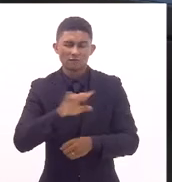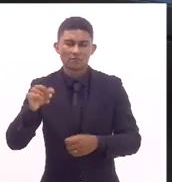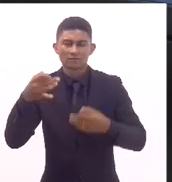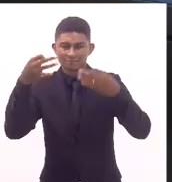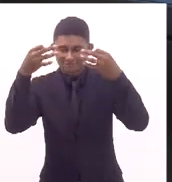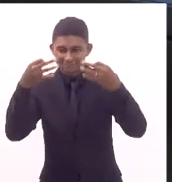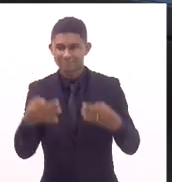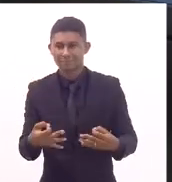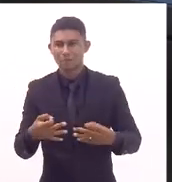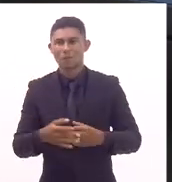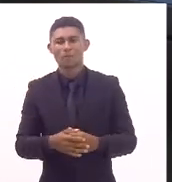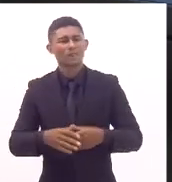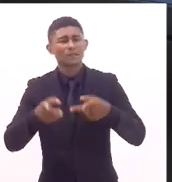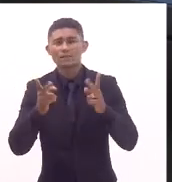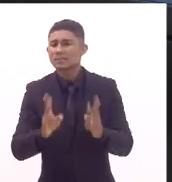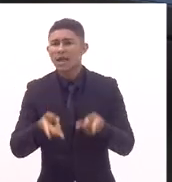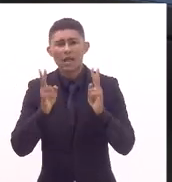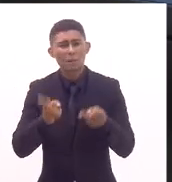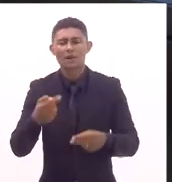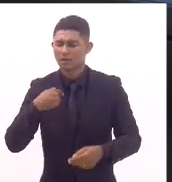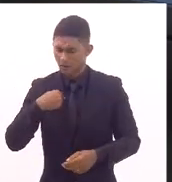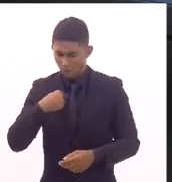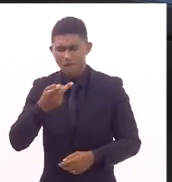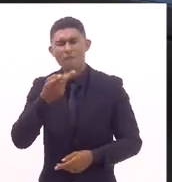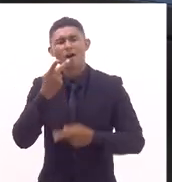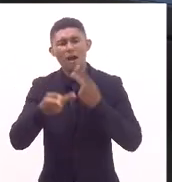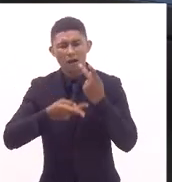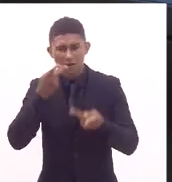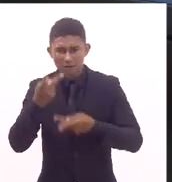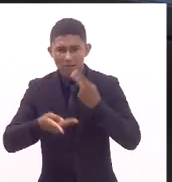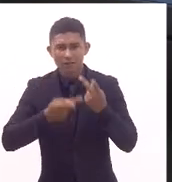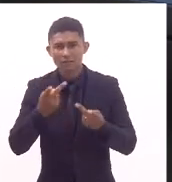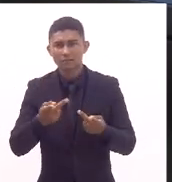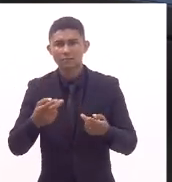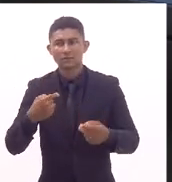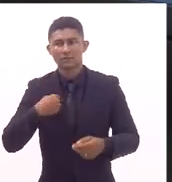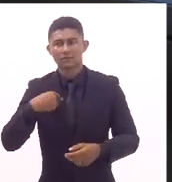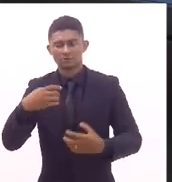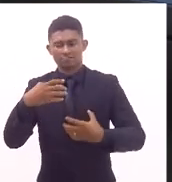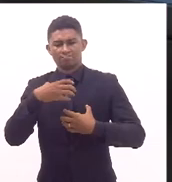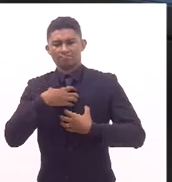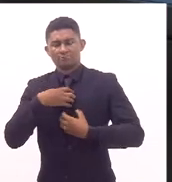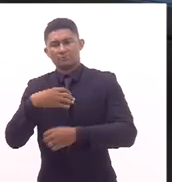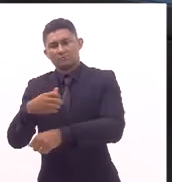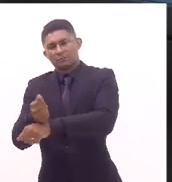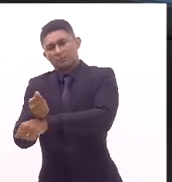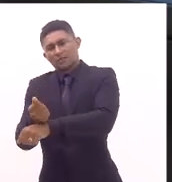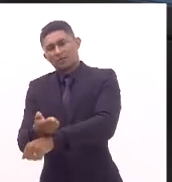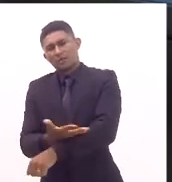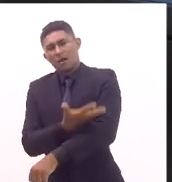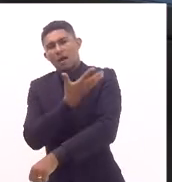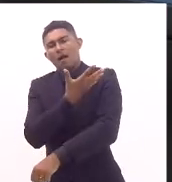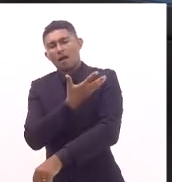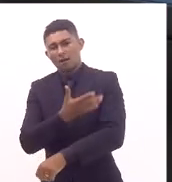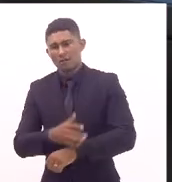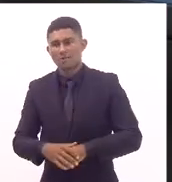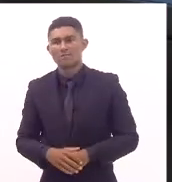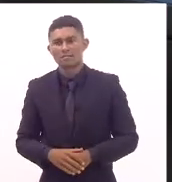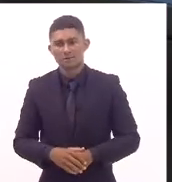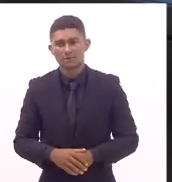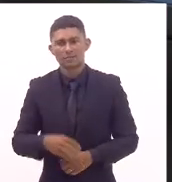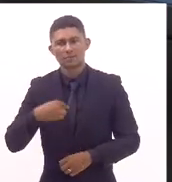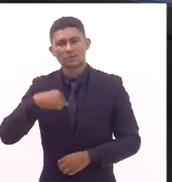eu sempre disse isso e eu fico muito emocionada de estar realmente